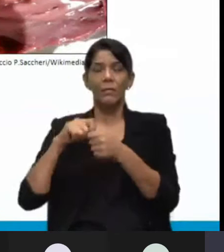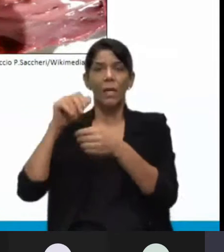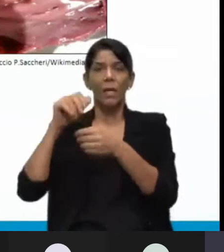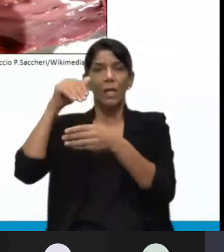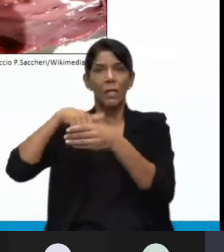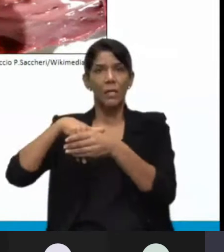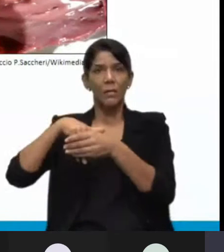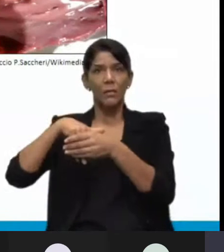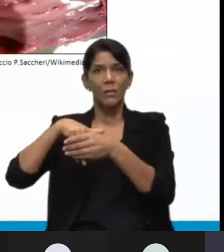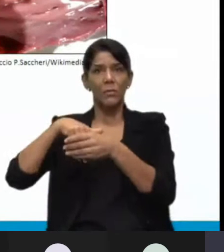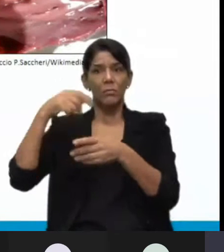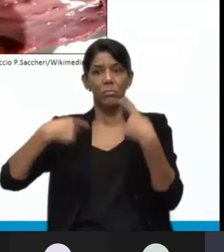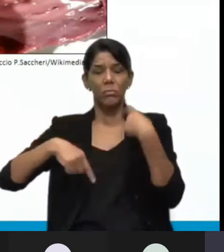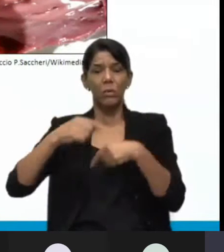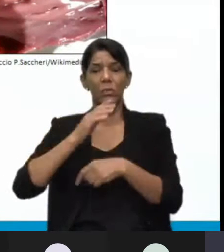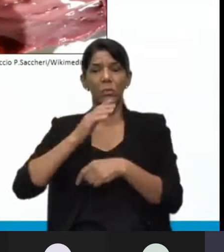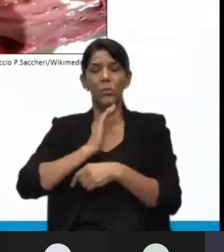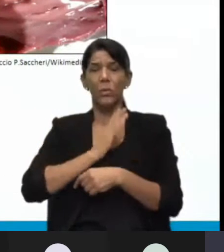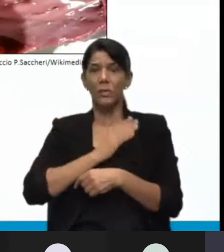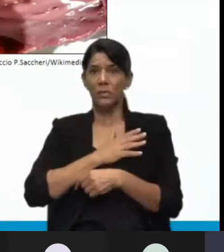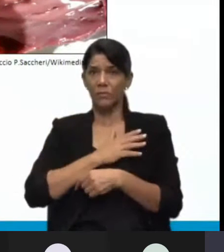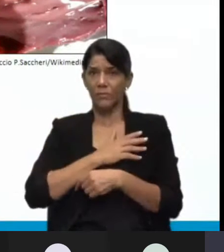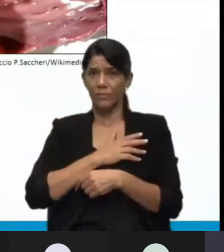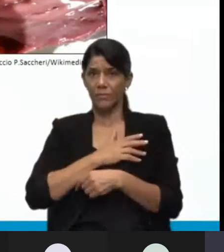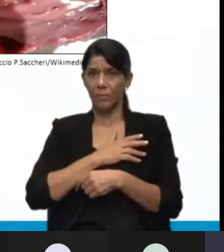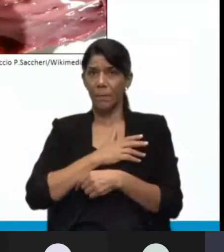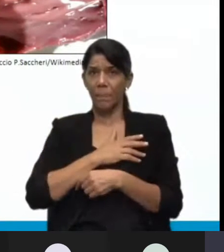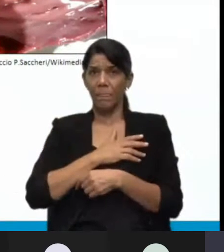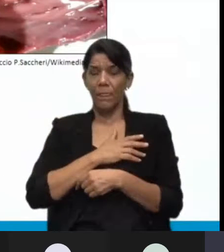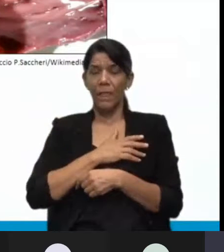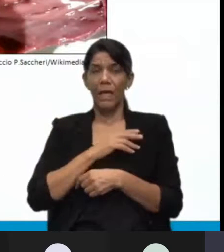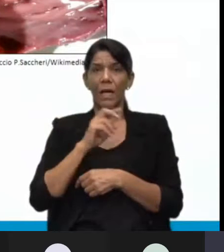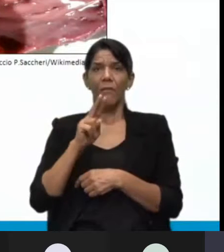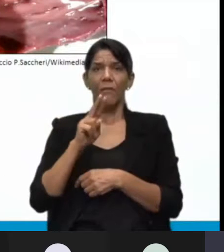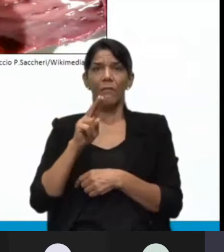fazer parte do sistema de condução cardíaco, tá? As